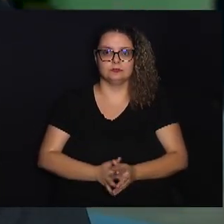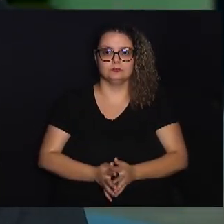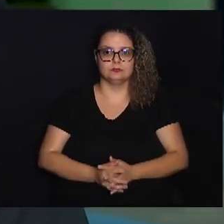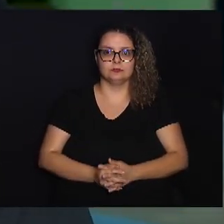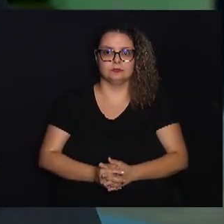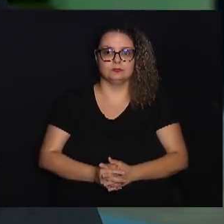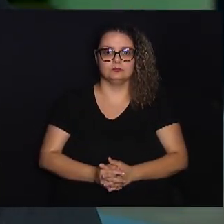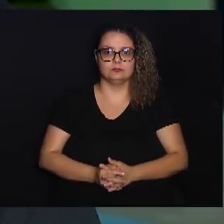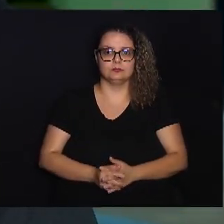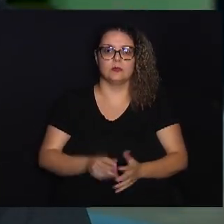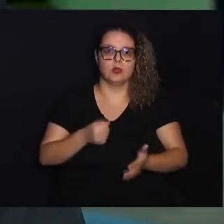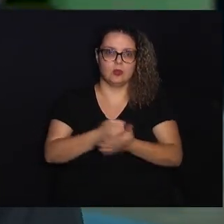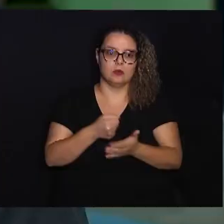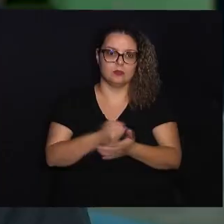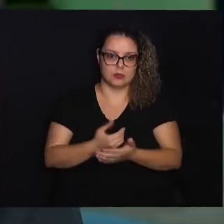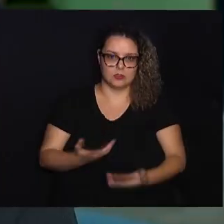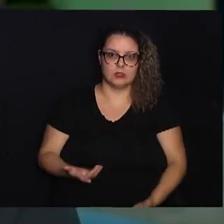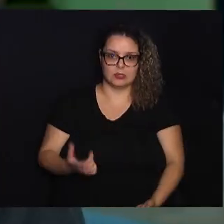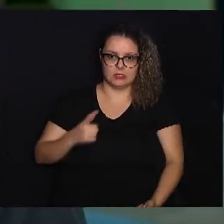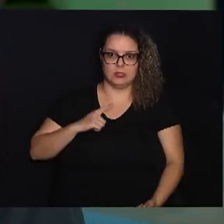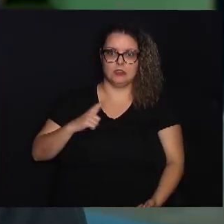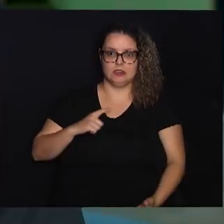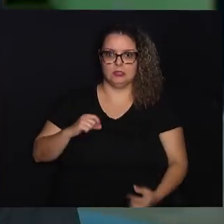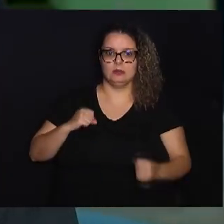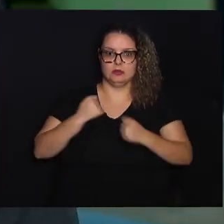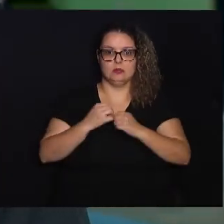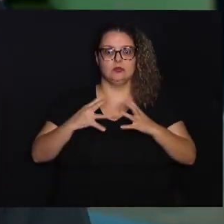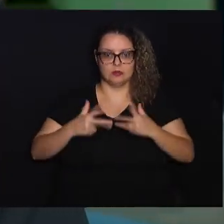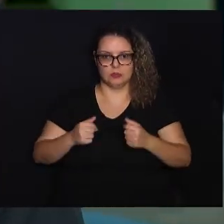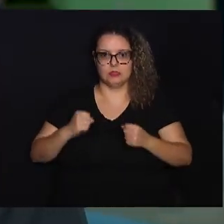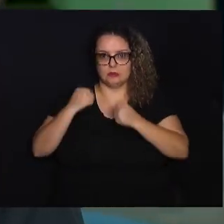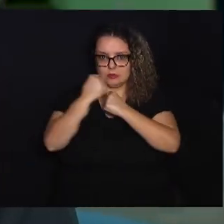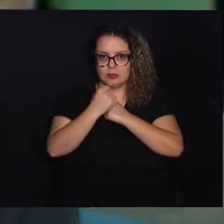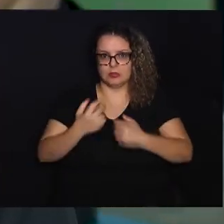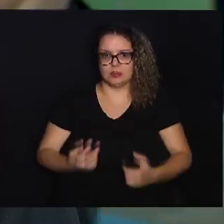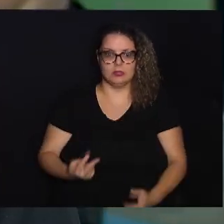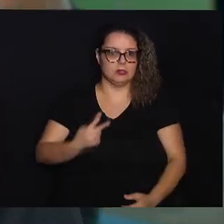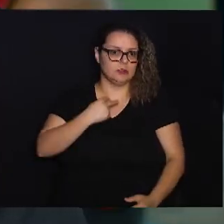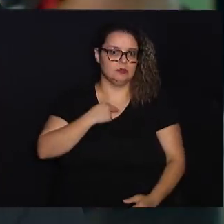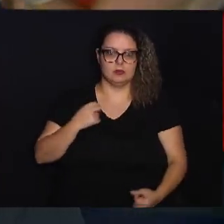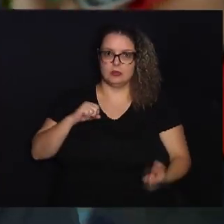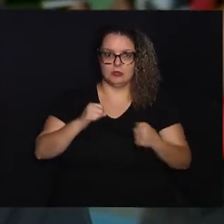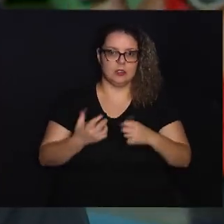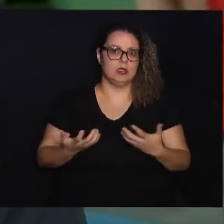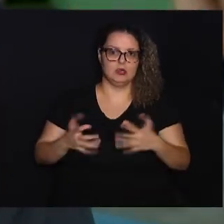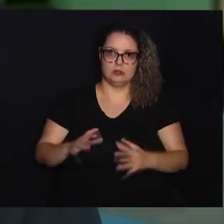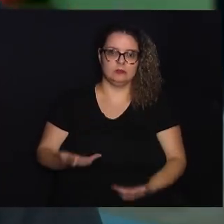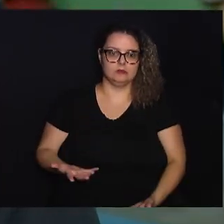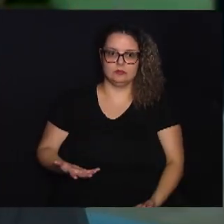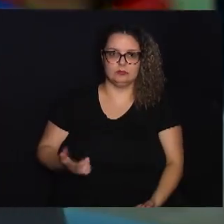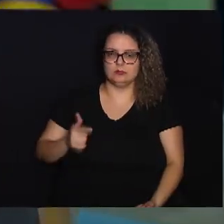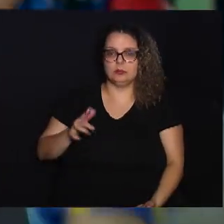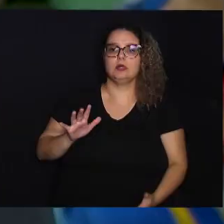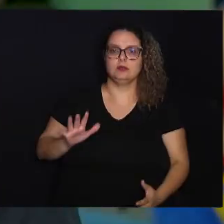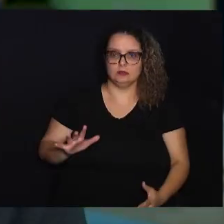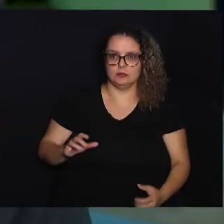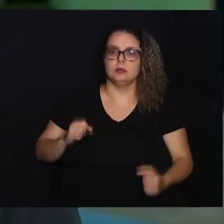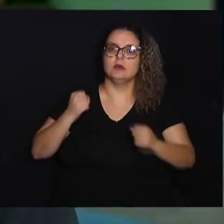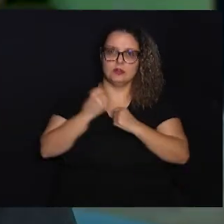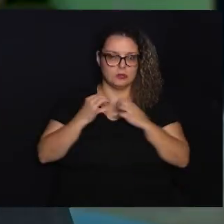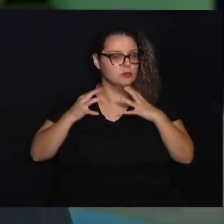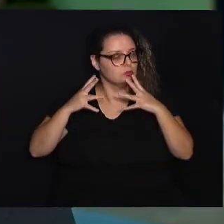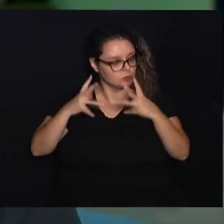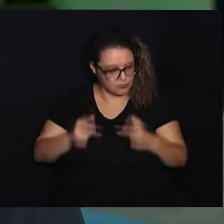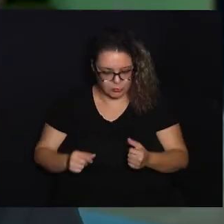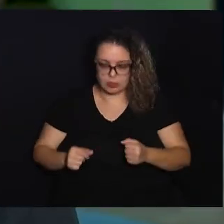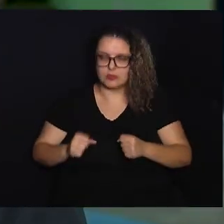Né? Então, obrigatoriamente, você tem que lutar com toda a proteção. Não pode lutar, não quero lutar com... Não tem